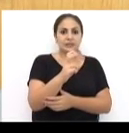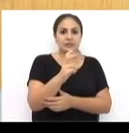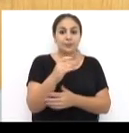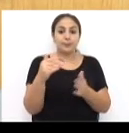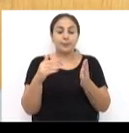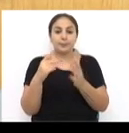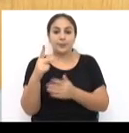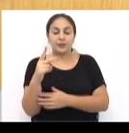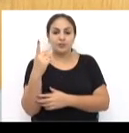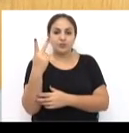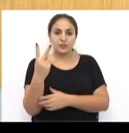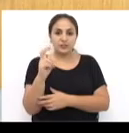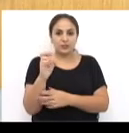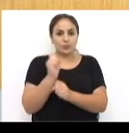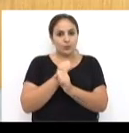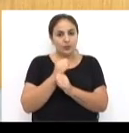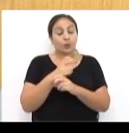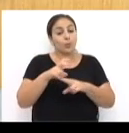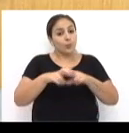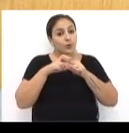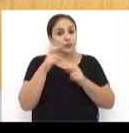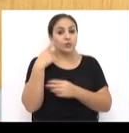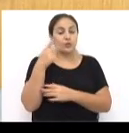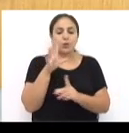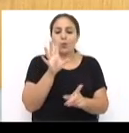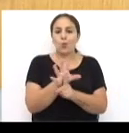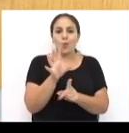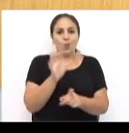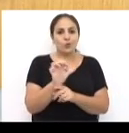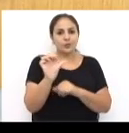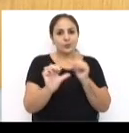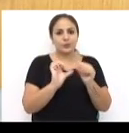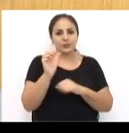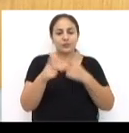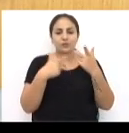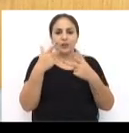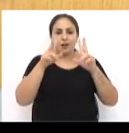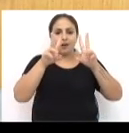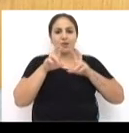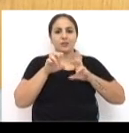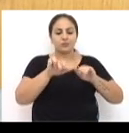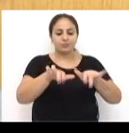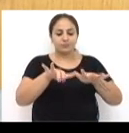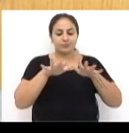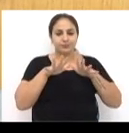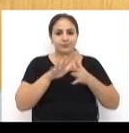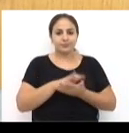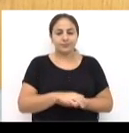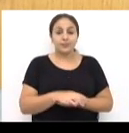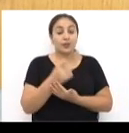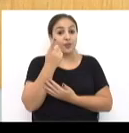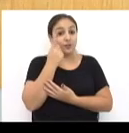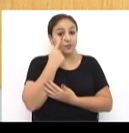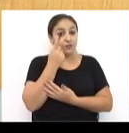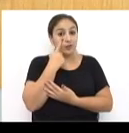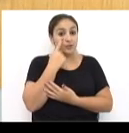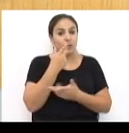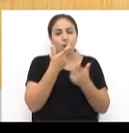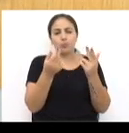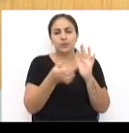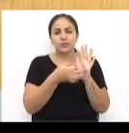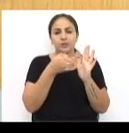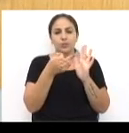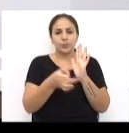25 anos. Por isso, os vereadores são contra as mudanças e falaram sobre o assunto em sessão plenária. Veja alguns